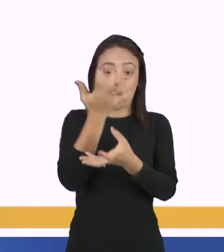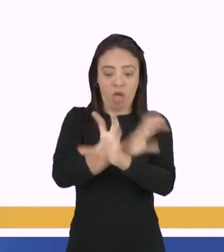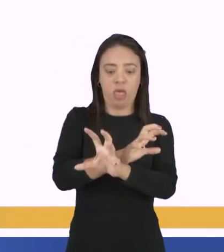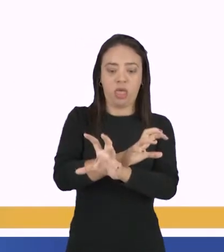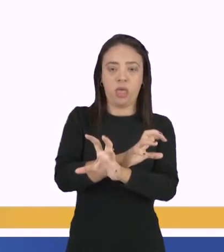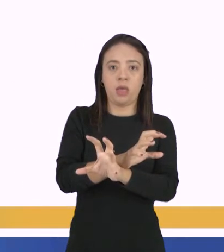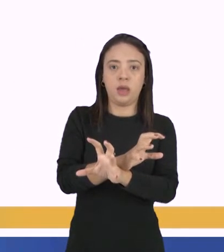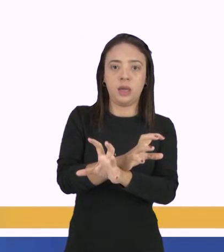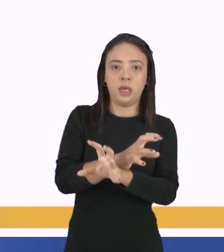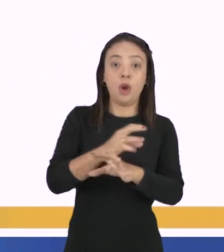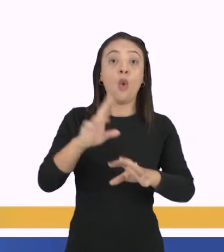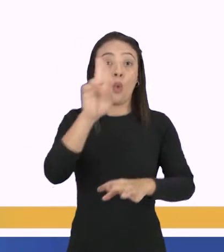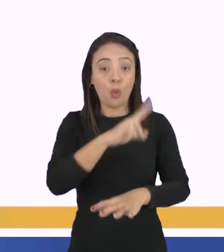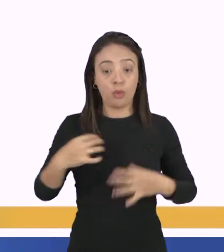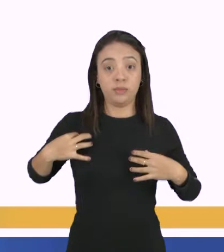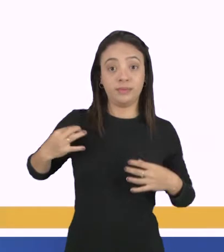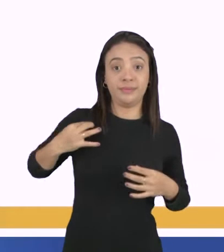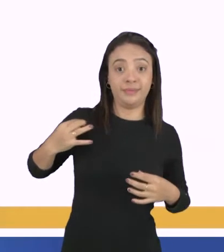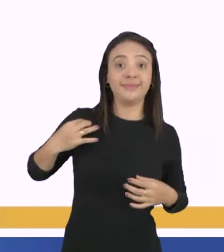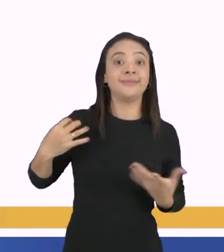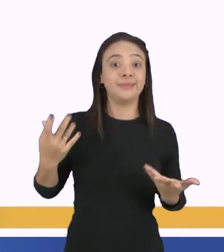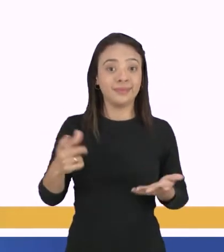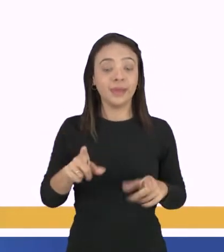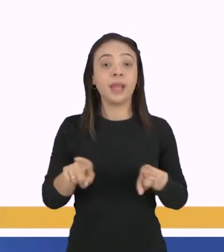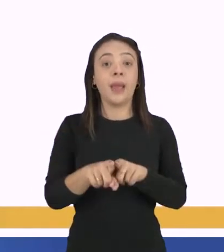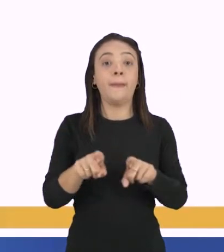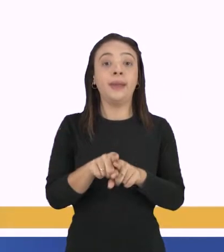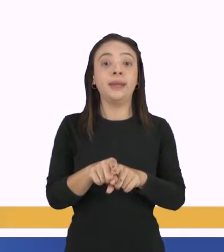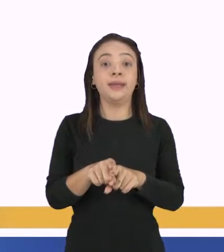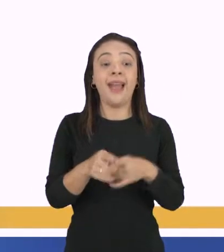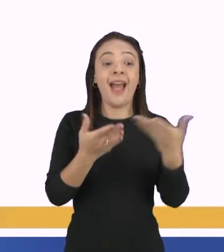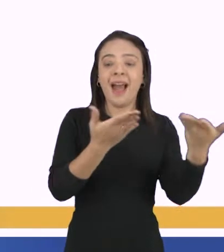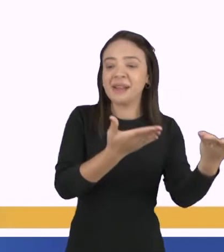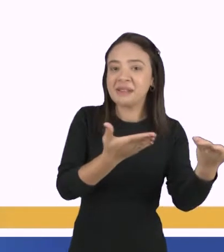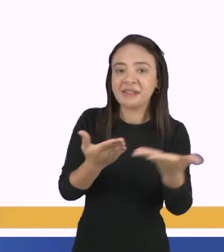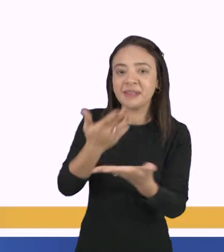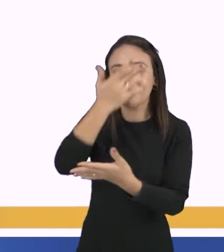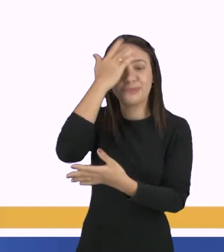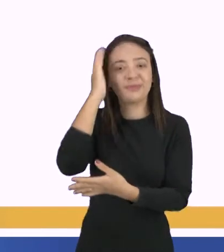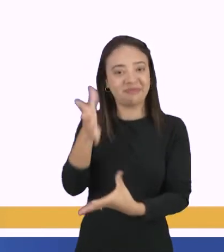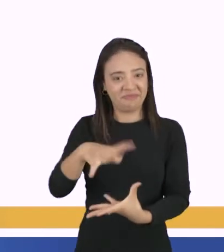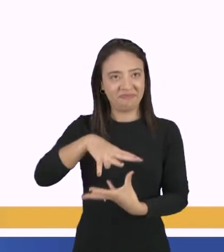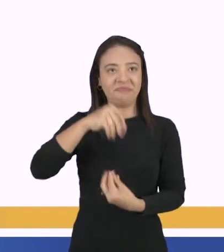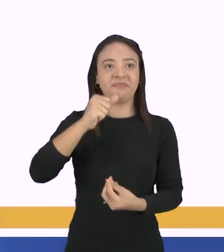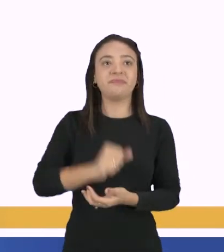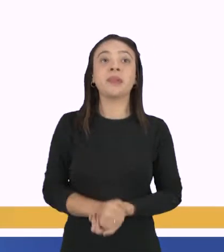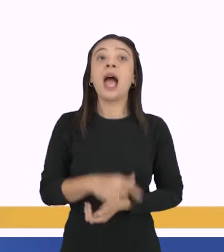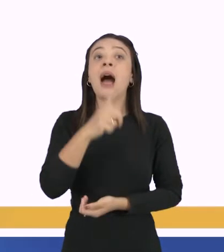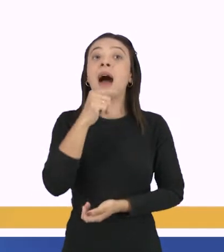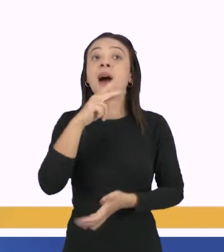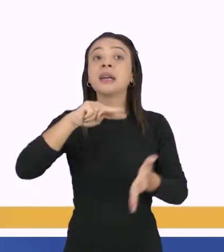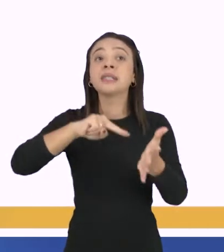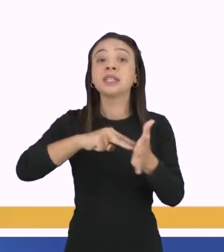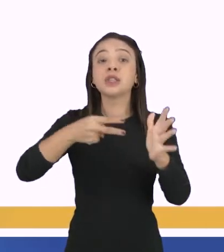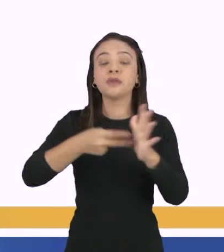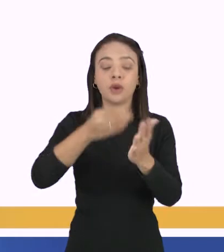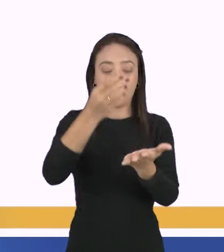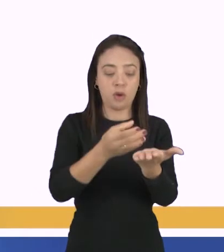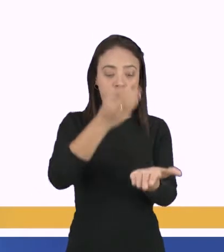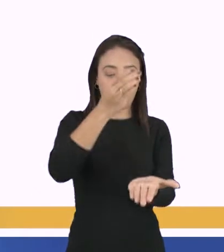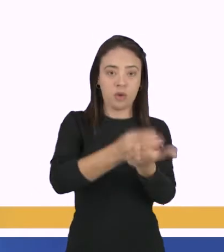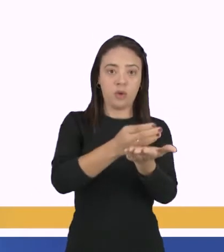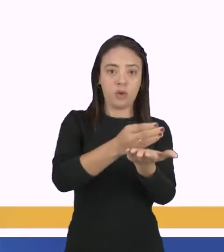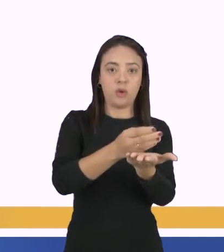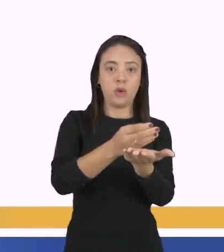que a gente vê tanto no altar quanto na celebração, recepcionam as almas. A água, ela é colocada num copo cheio para